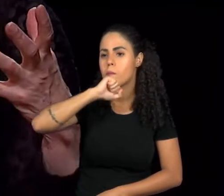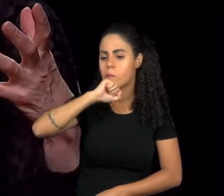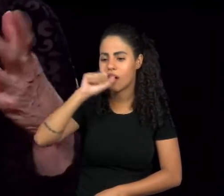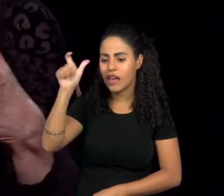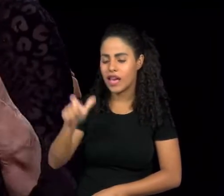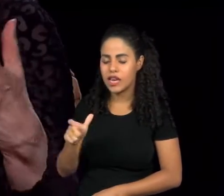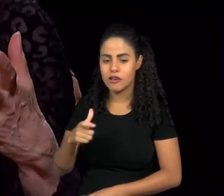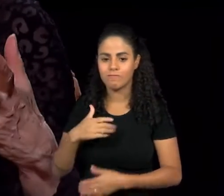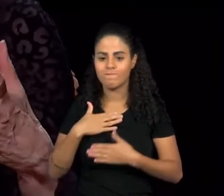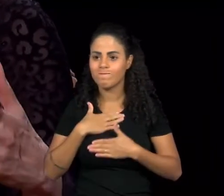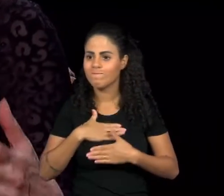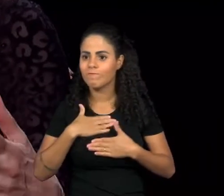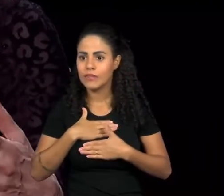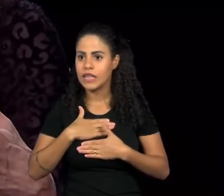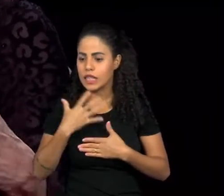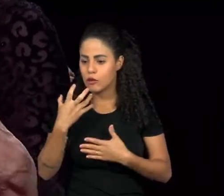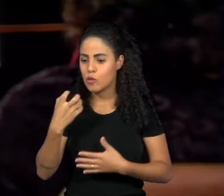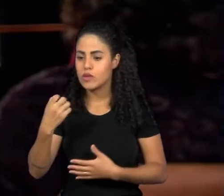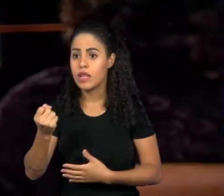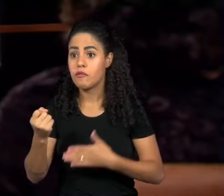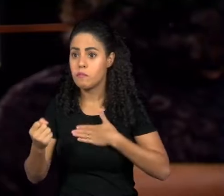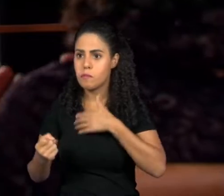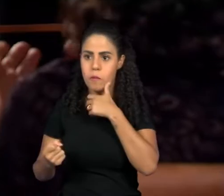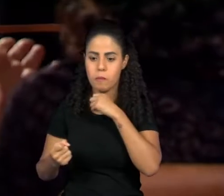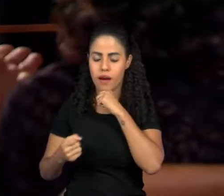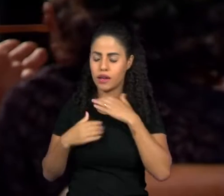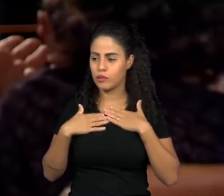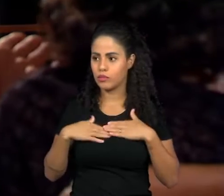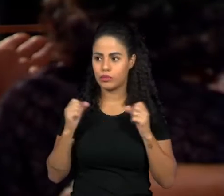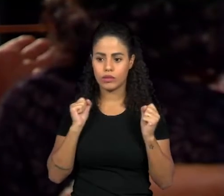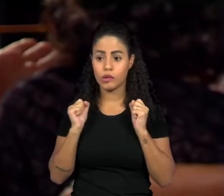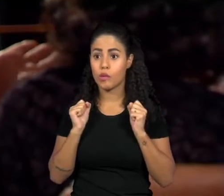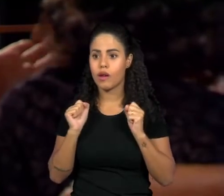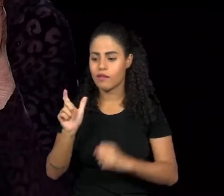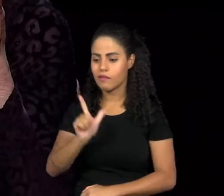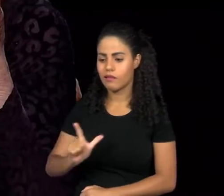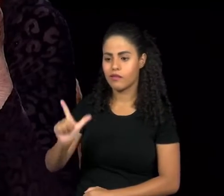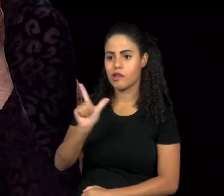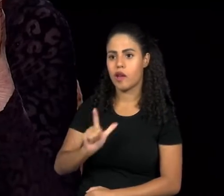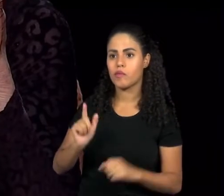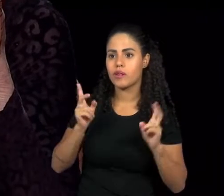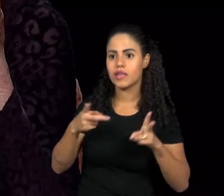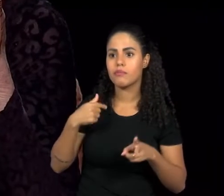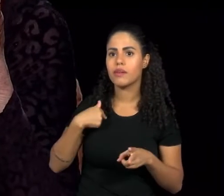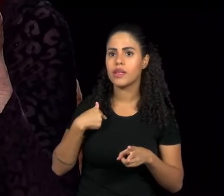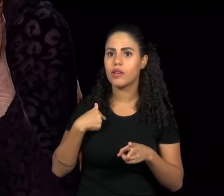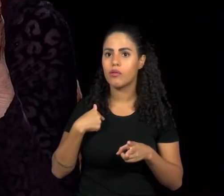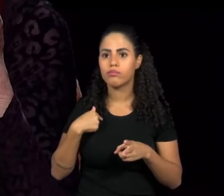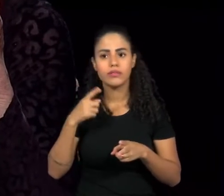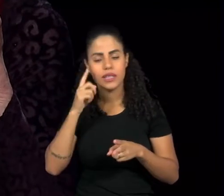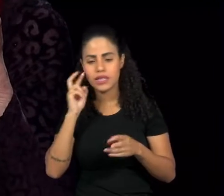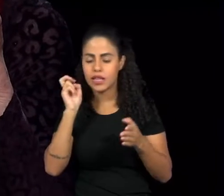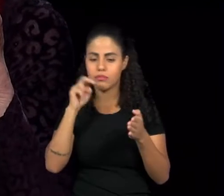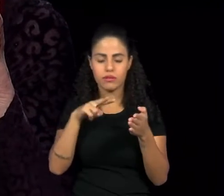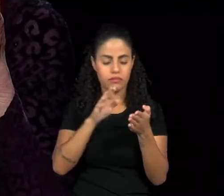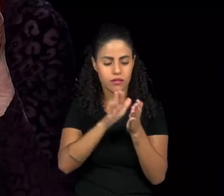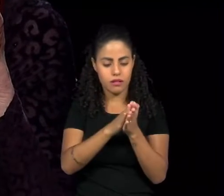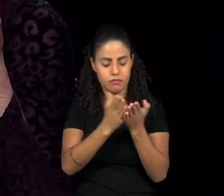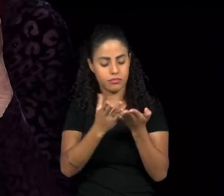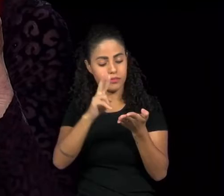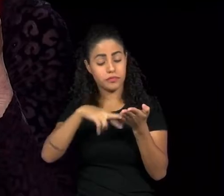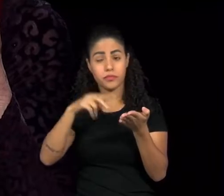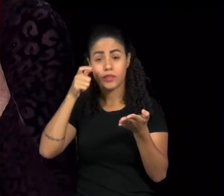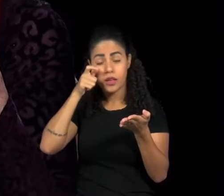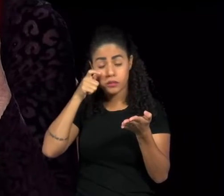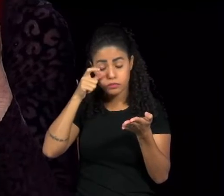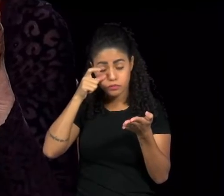louco pela literatura, né? Eu me lembro sempre do meu pai assim, aquele livro, sempre assim, né? Tira óculos,